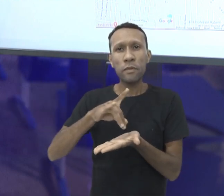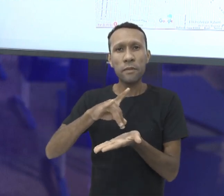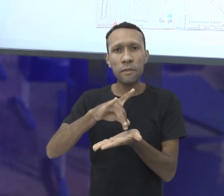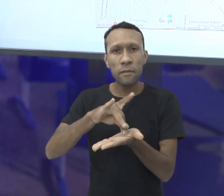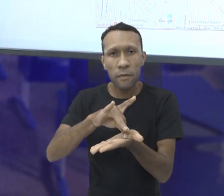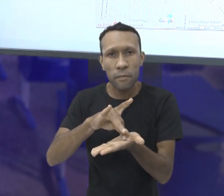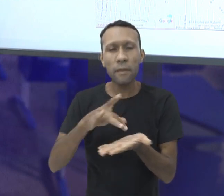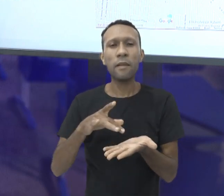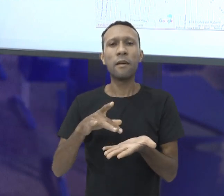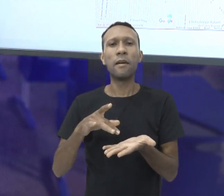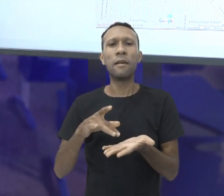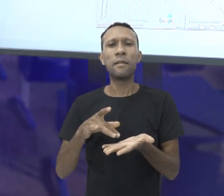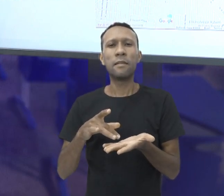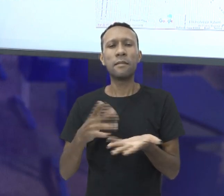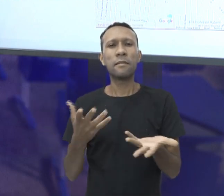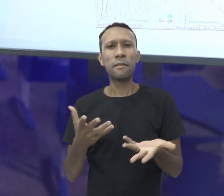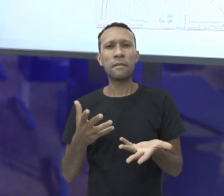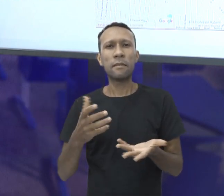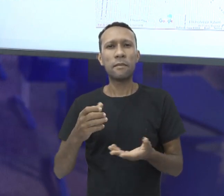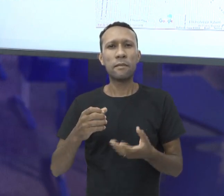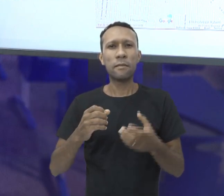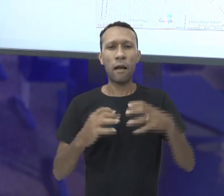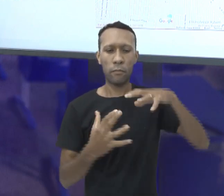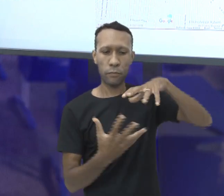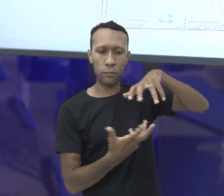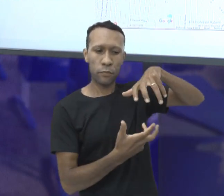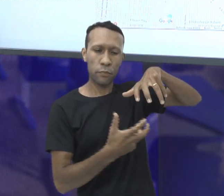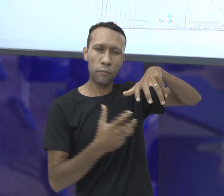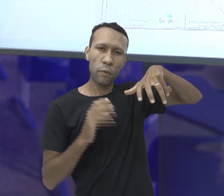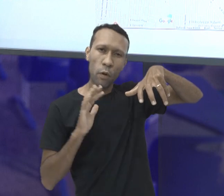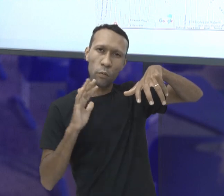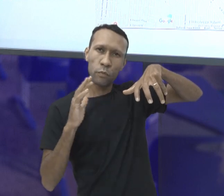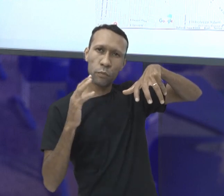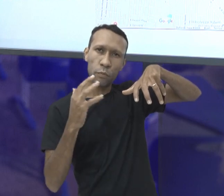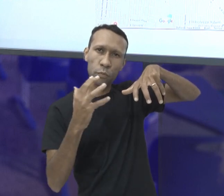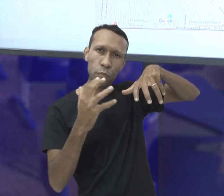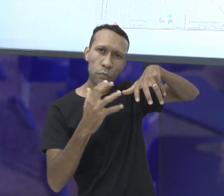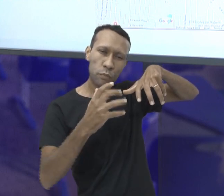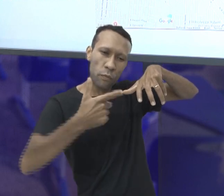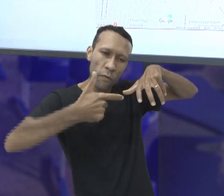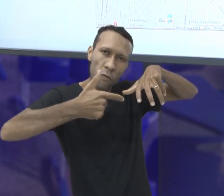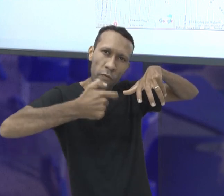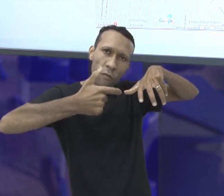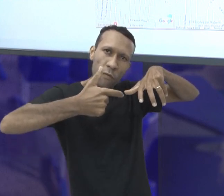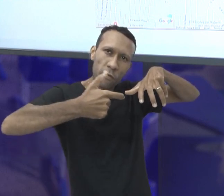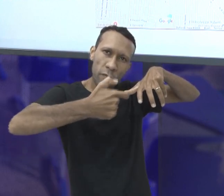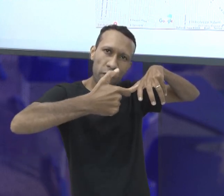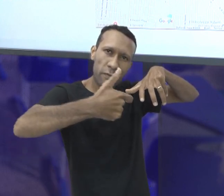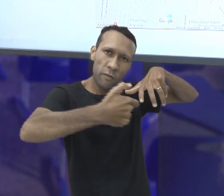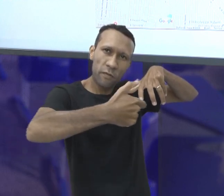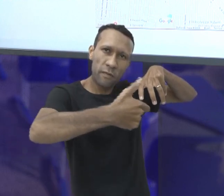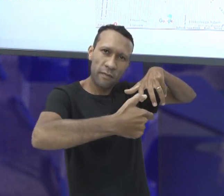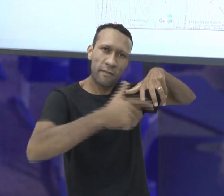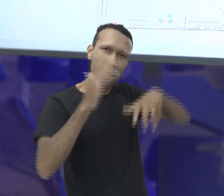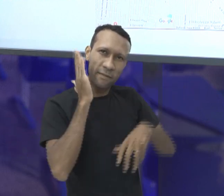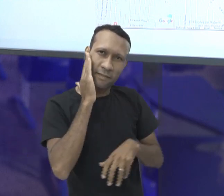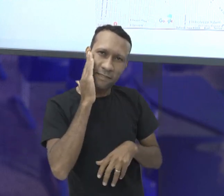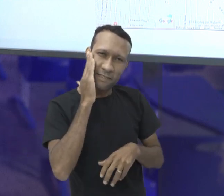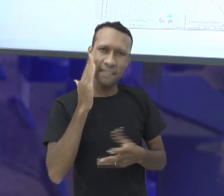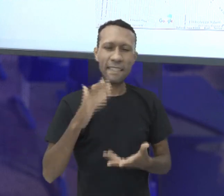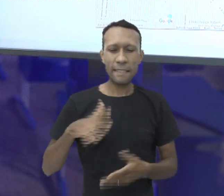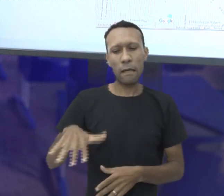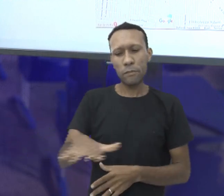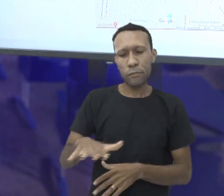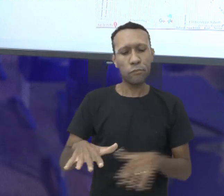ele é feito com imagem de satélite. O satélite Landsat que faz esse mapeamento das cidades,